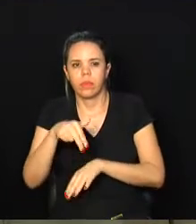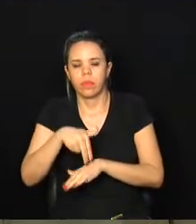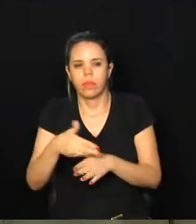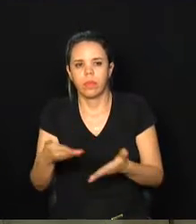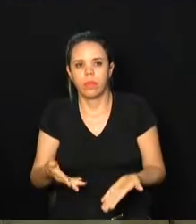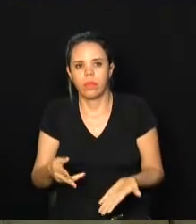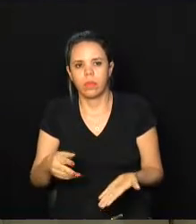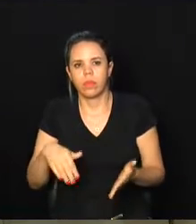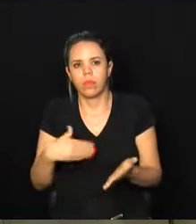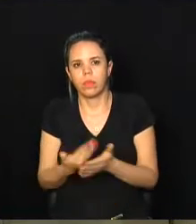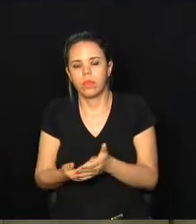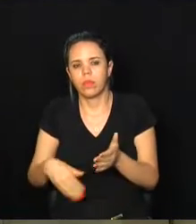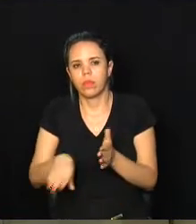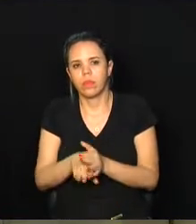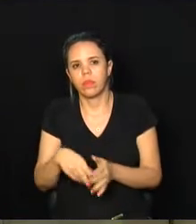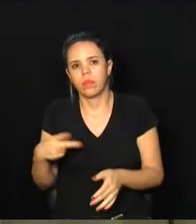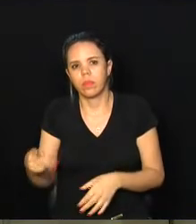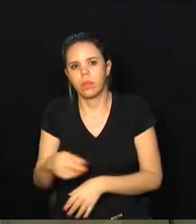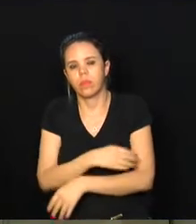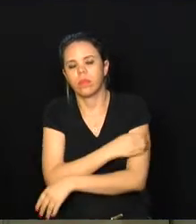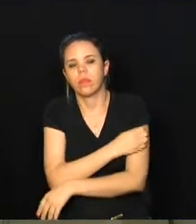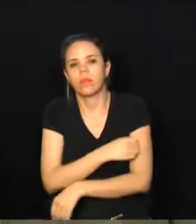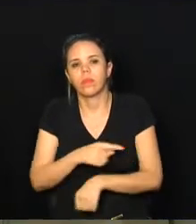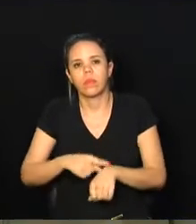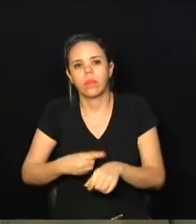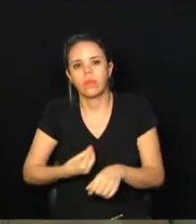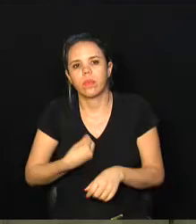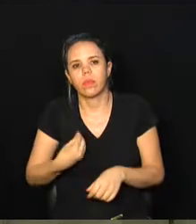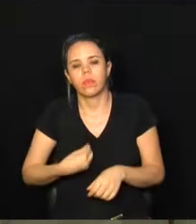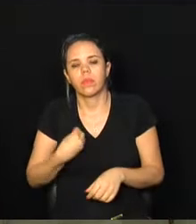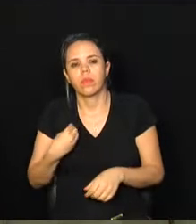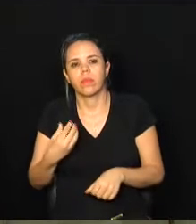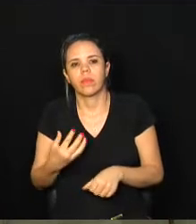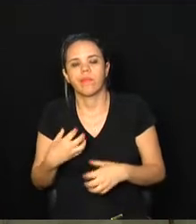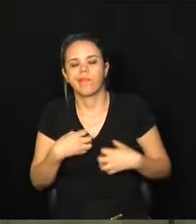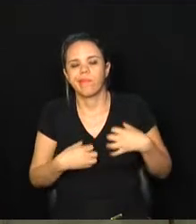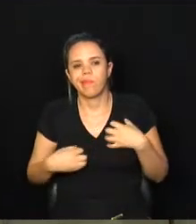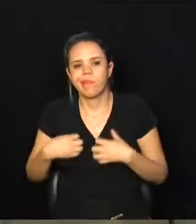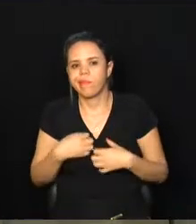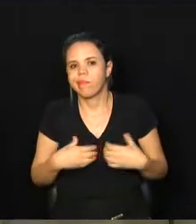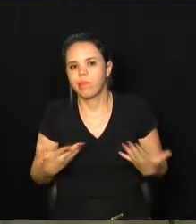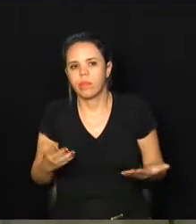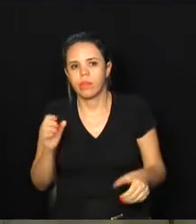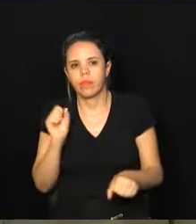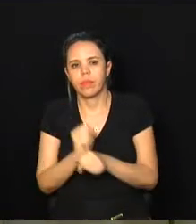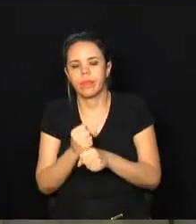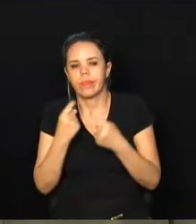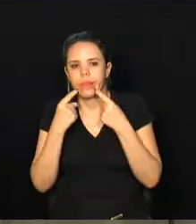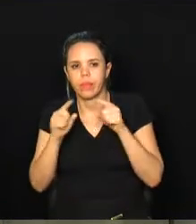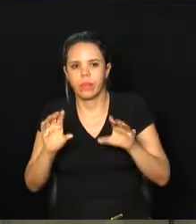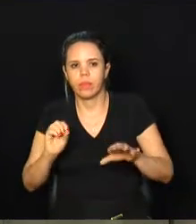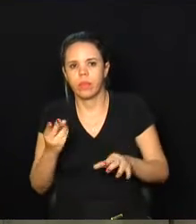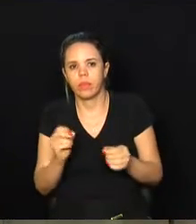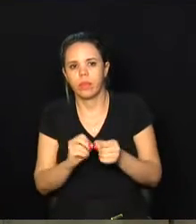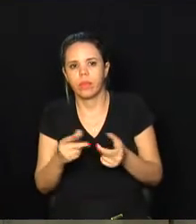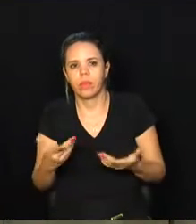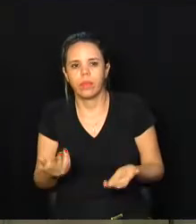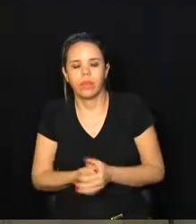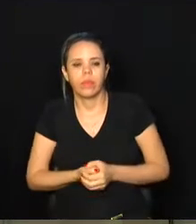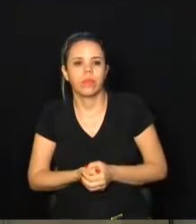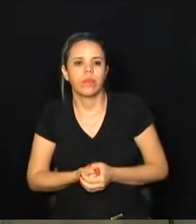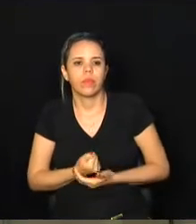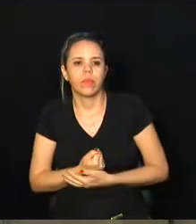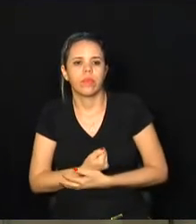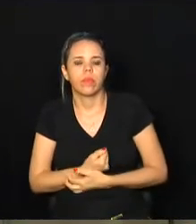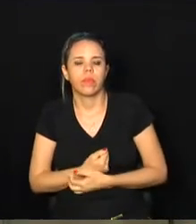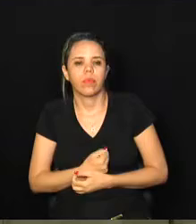me levou até lá, que é um momento da nossa vida que a gente está insatisfeito e que ou a gente para de reclamar ou a gente faz alguma coisa. E